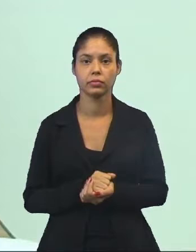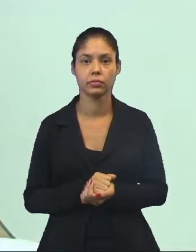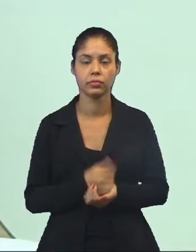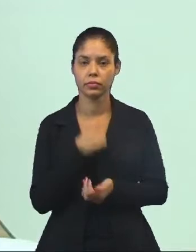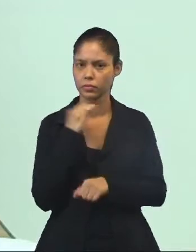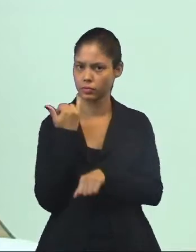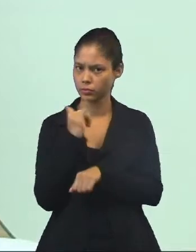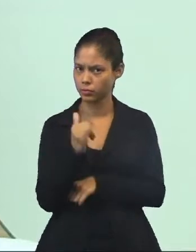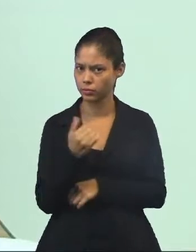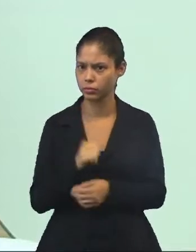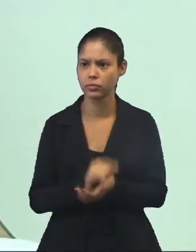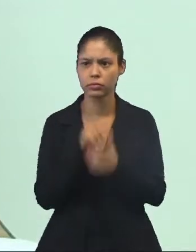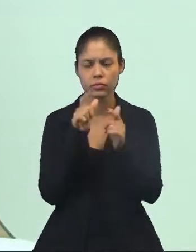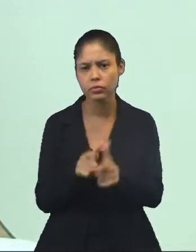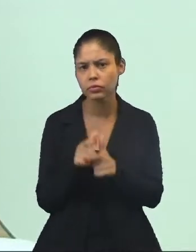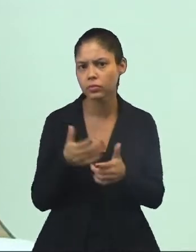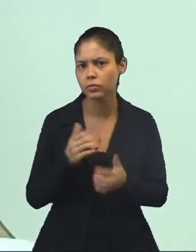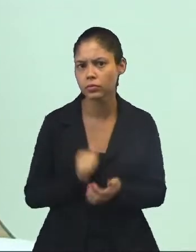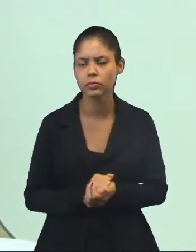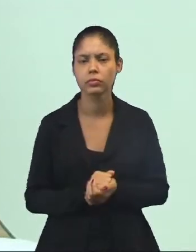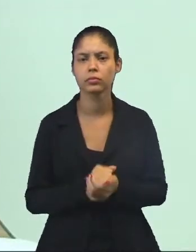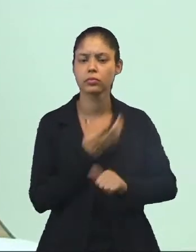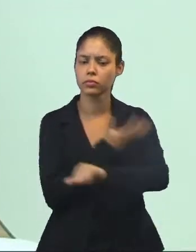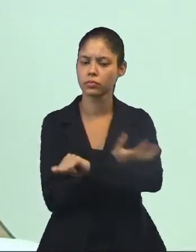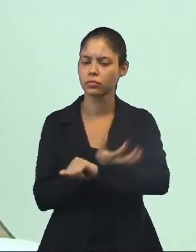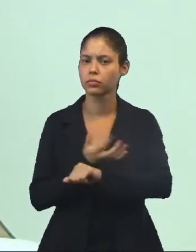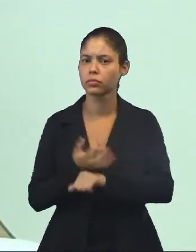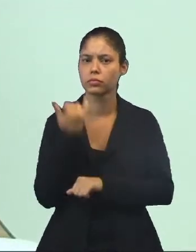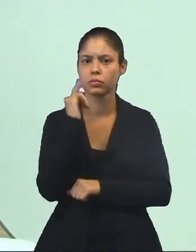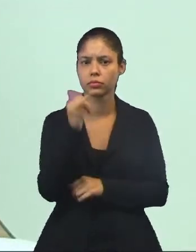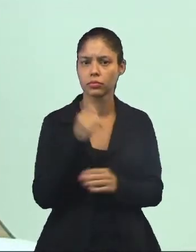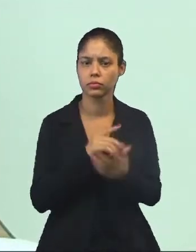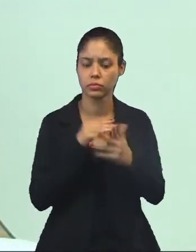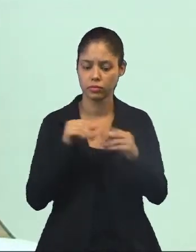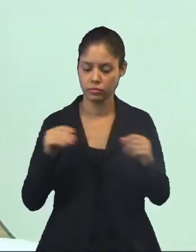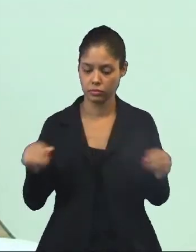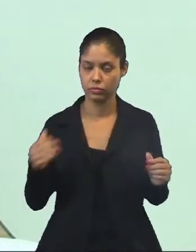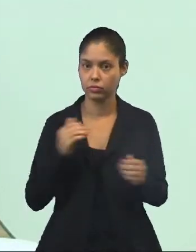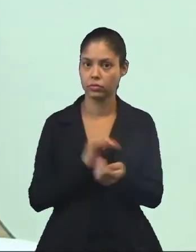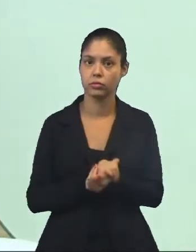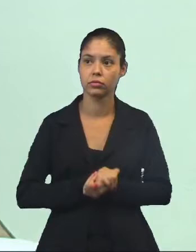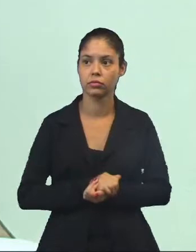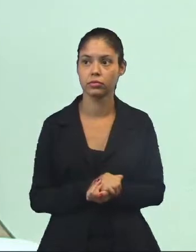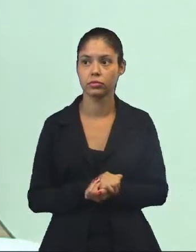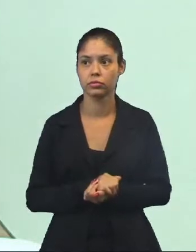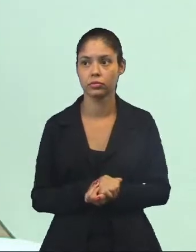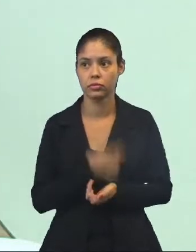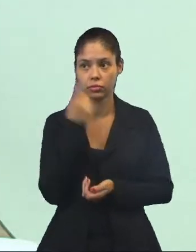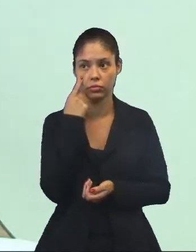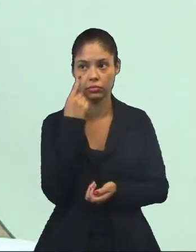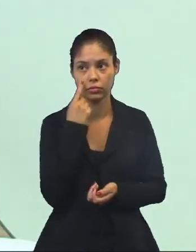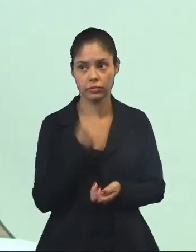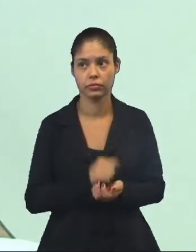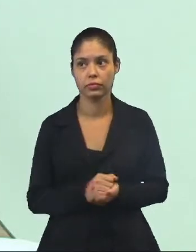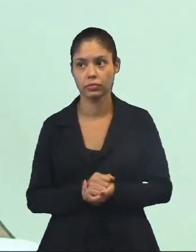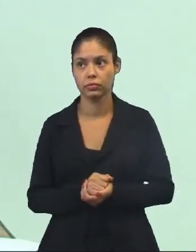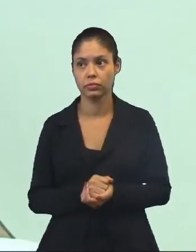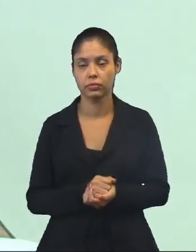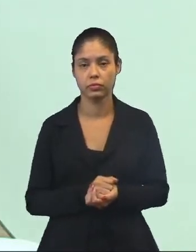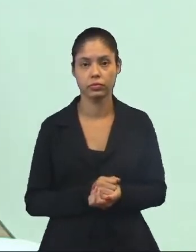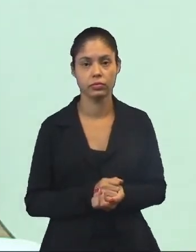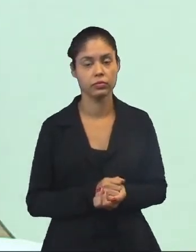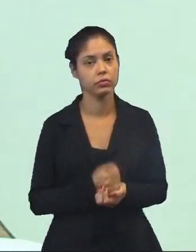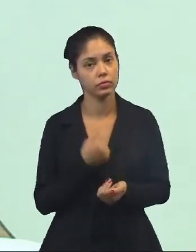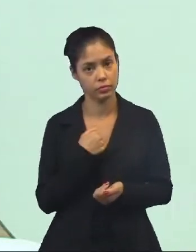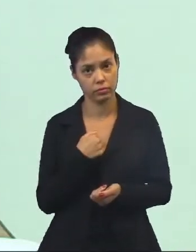energia que está na carne vermelha vem da onde? Da grama. E de onde vem a energia que está na grama? Olha só outra dúvida. Bem,